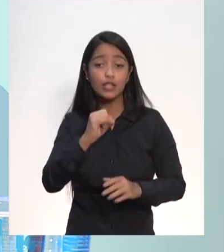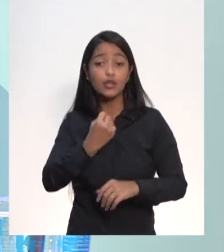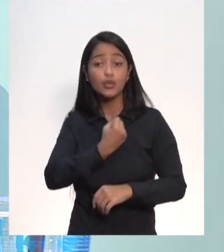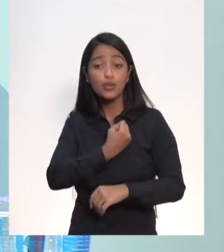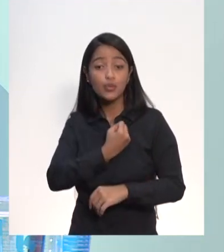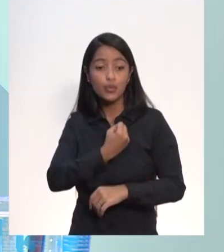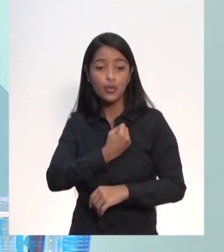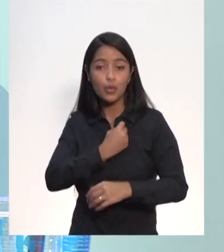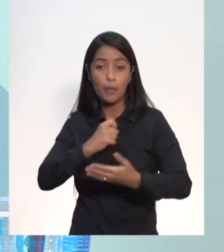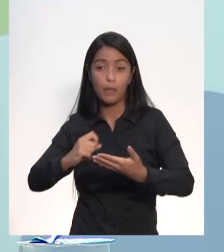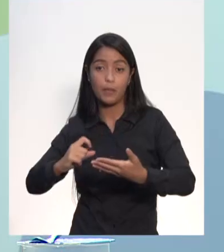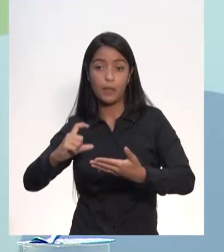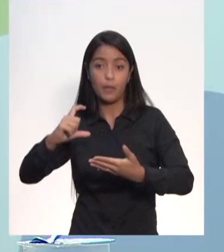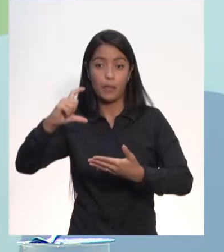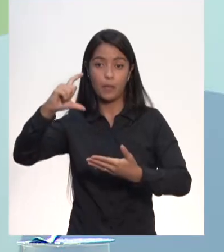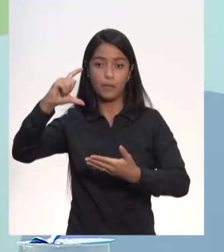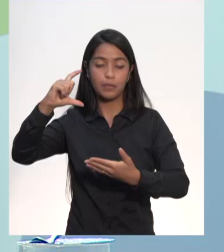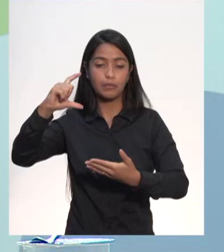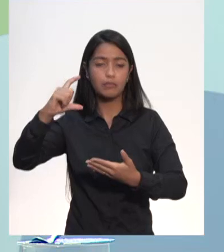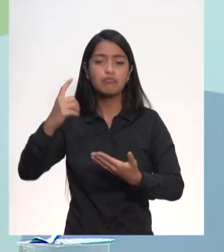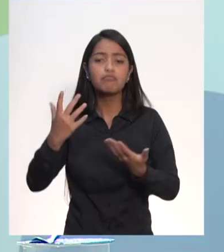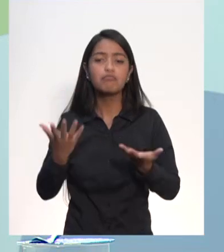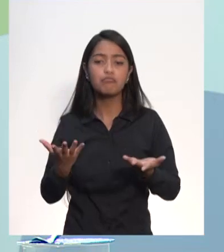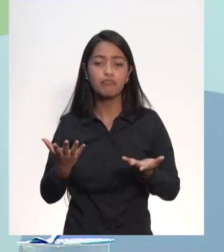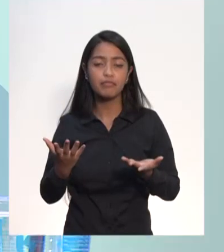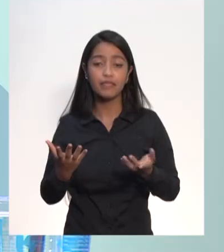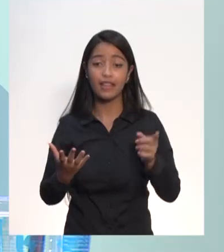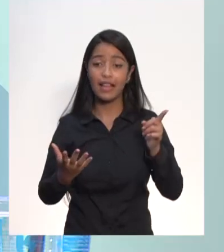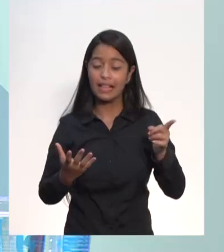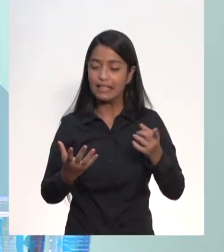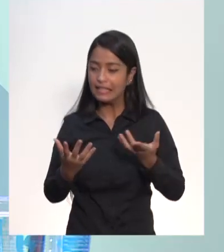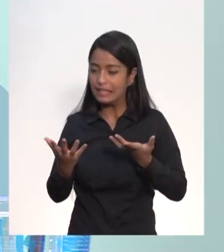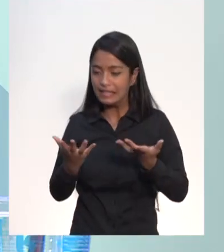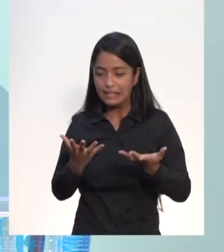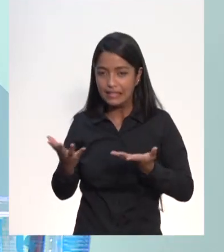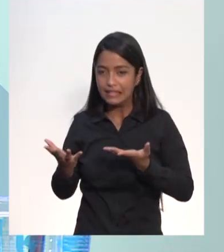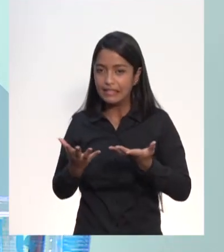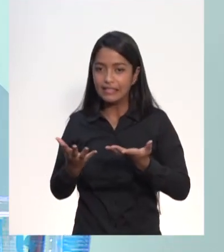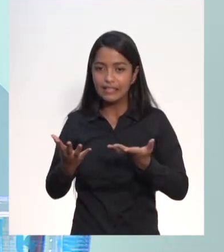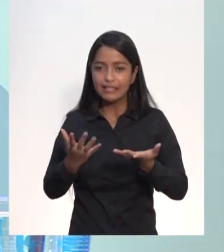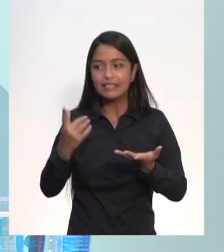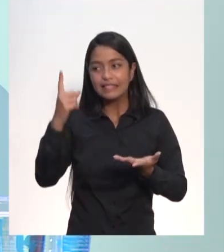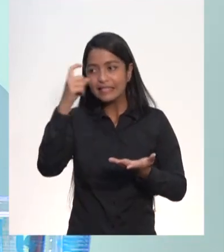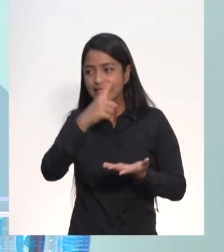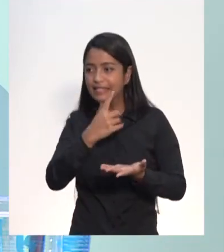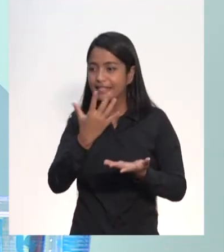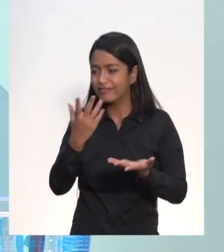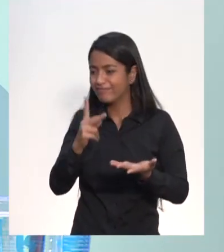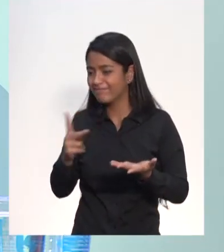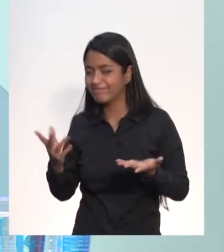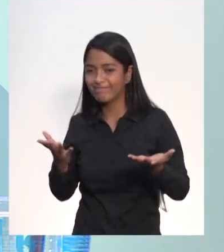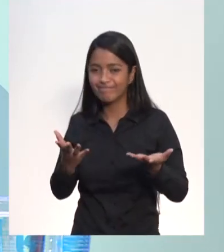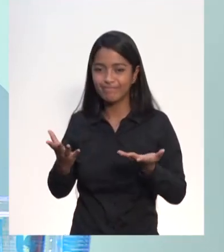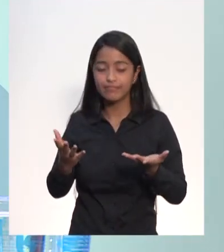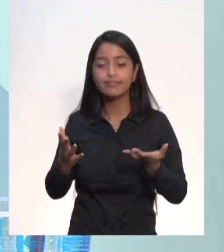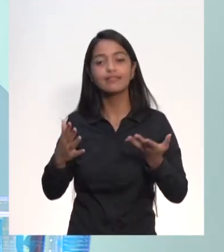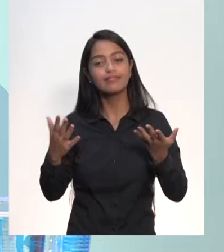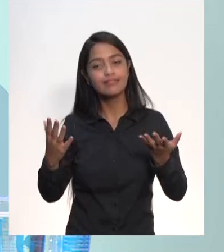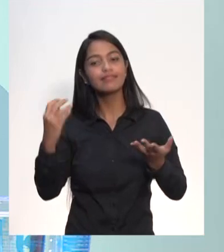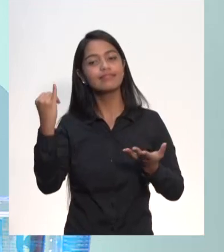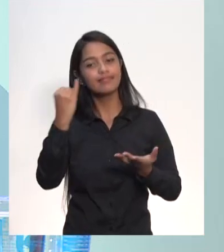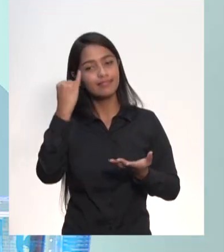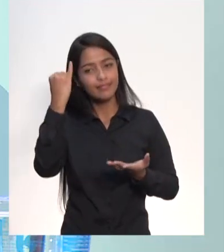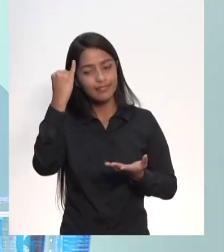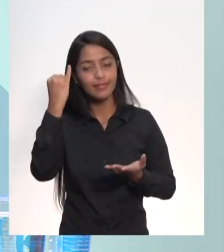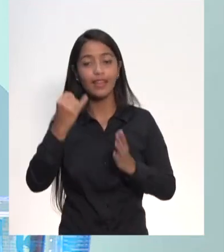números forem muito maiores? Aí ele, nossa, aí para eu contar vai ser mais difícil, professor. Então, aí você entra com a importância. Por que é bom você